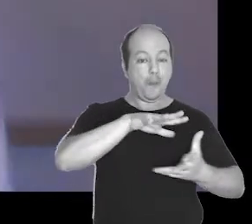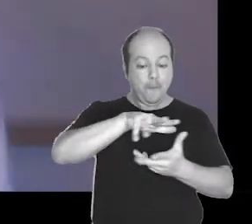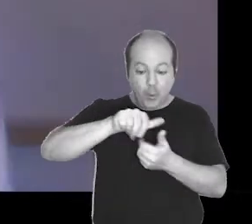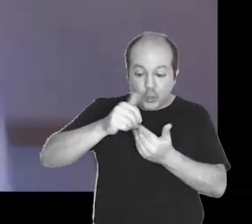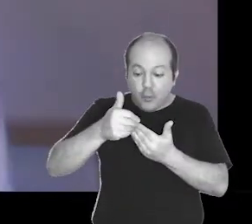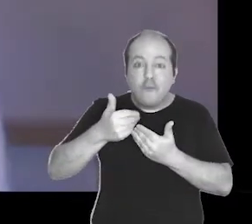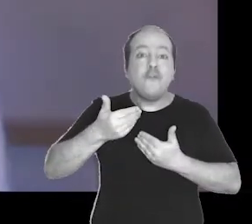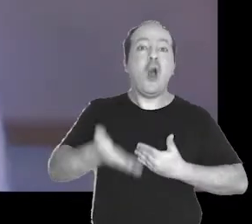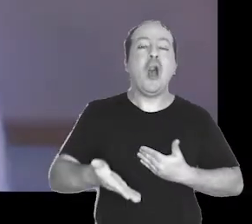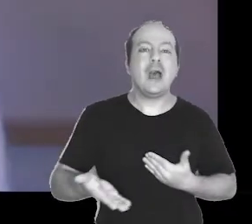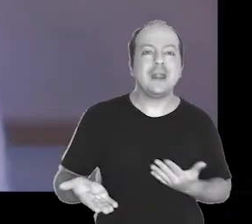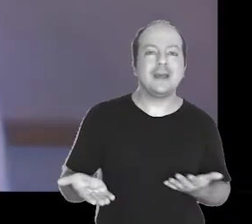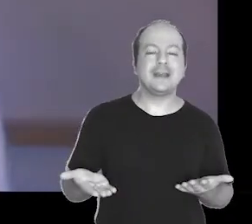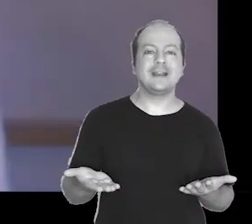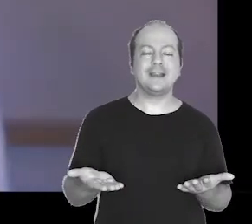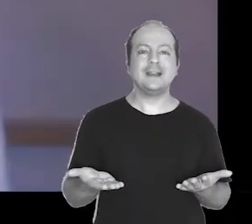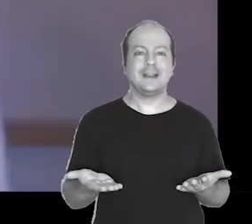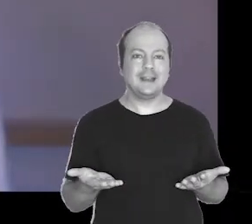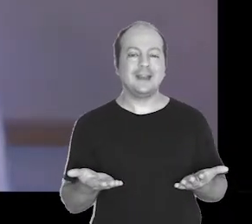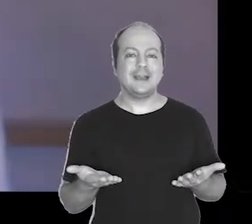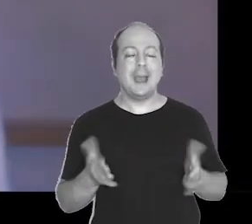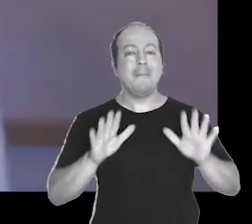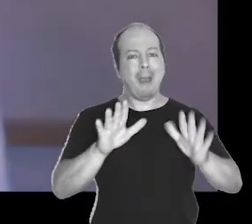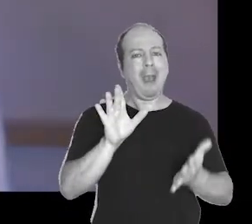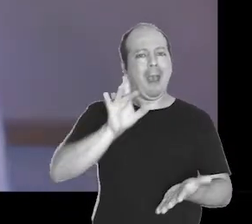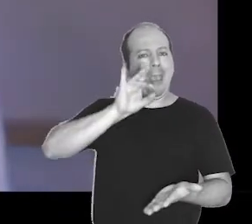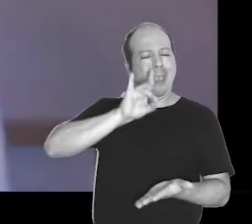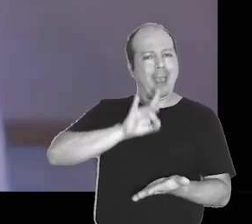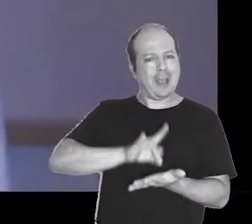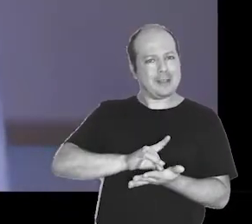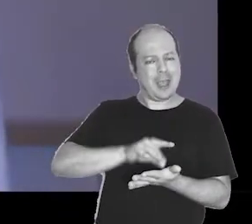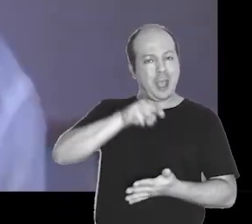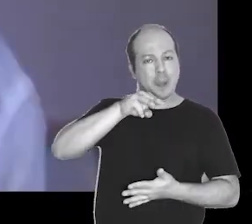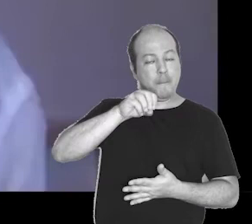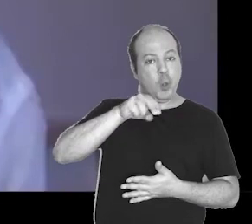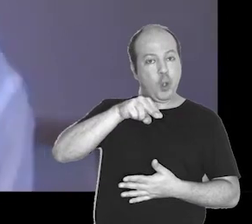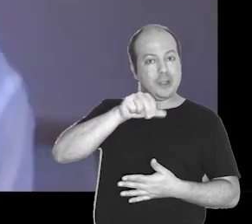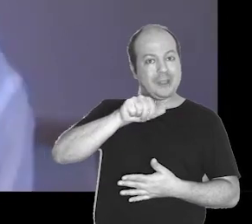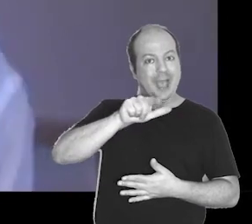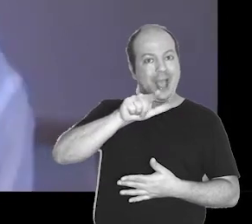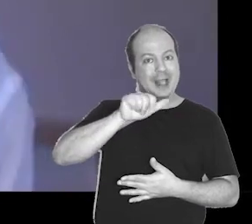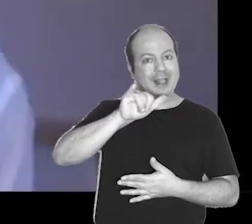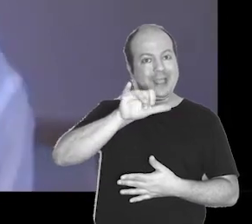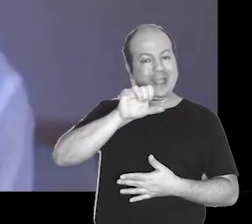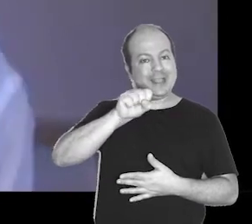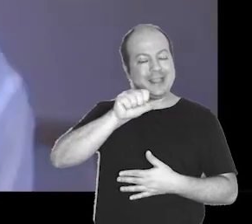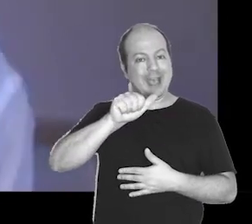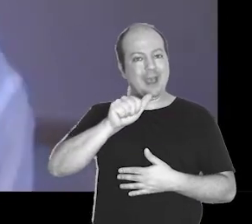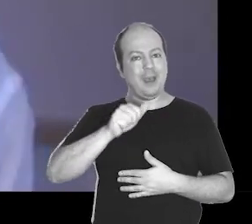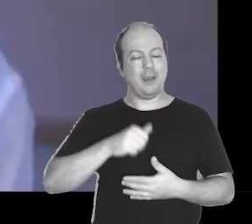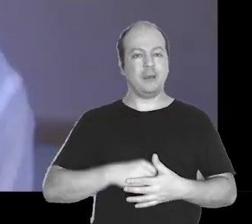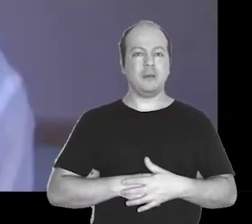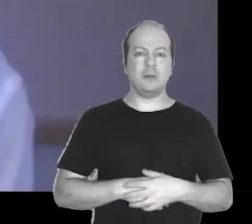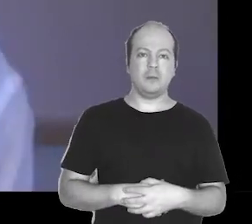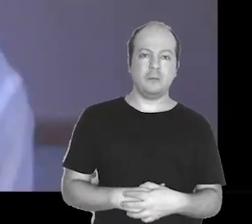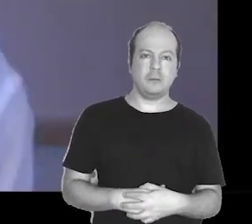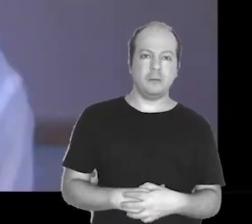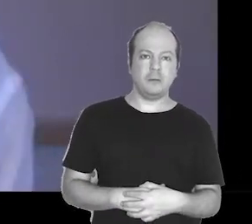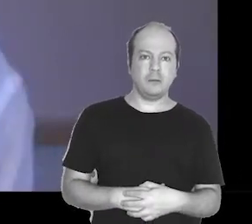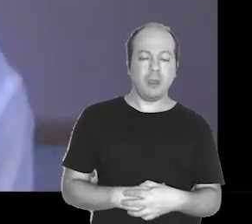dela. E que a realidade de Mona Lisa, esta sim, seja de